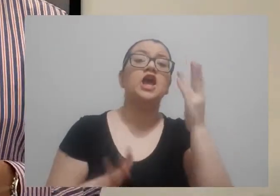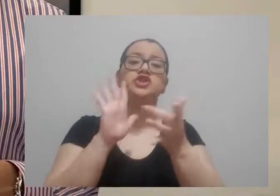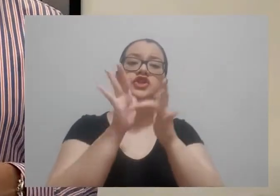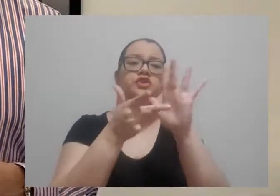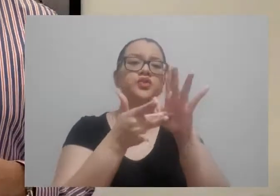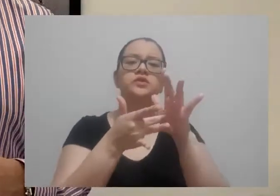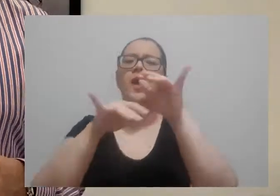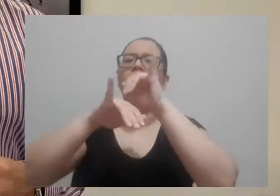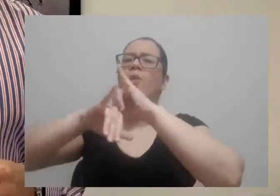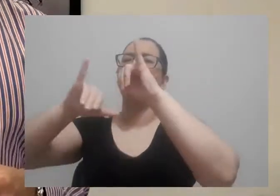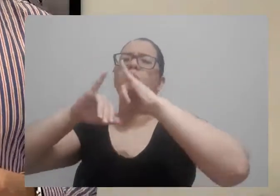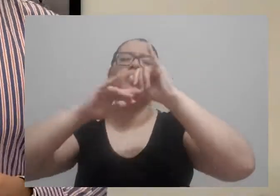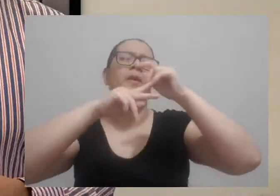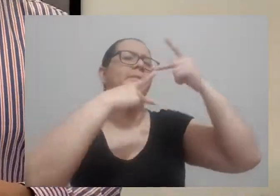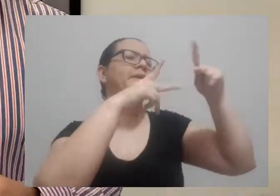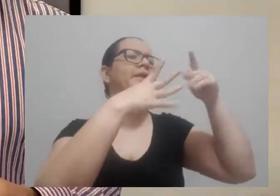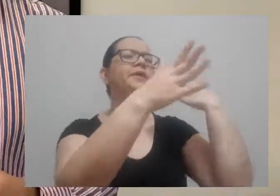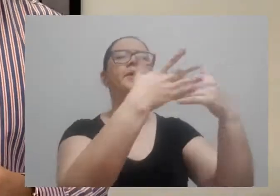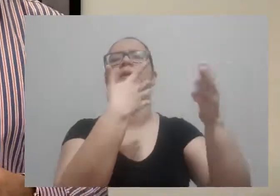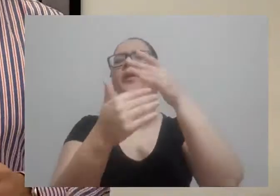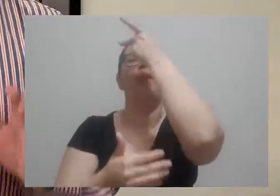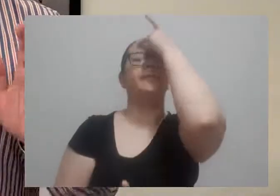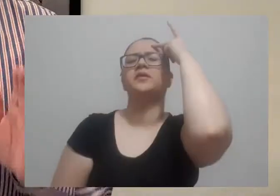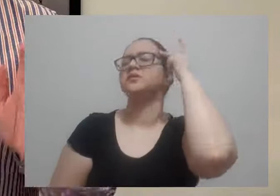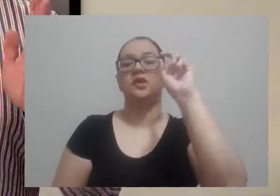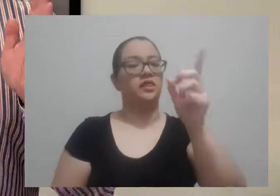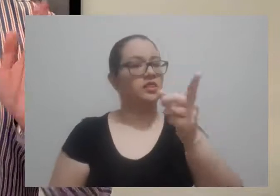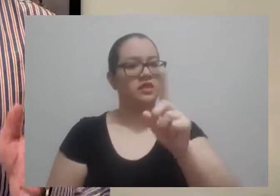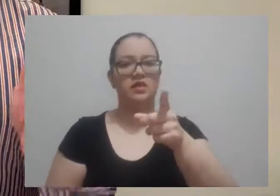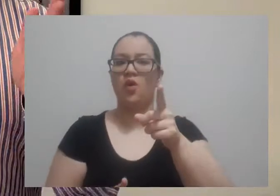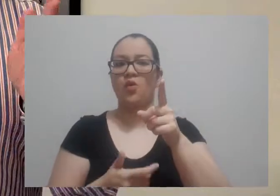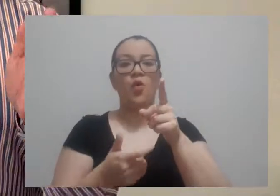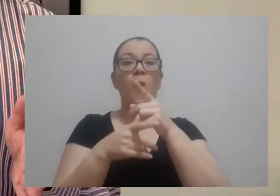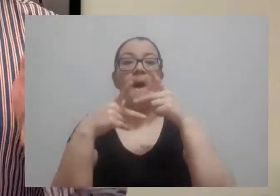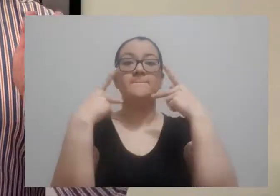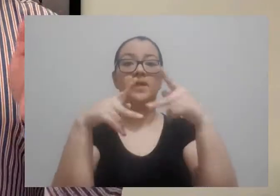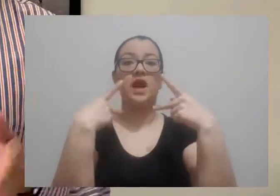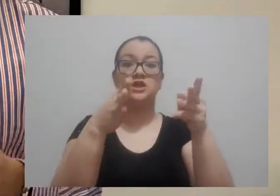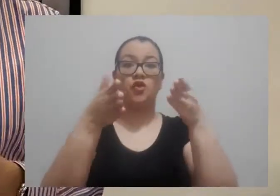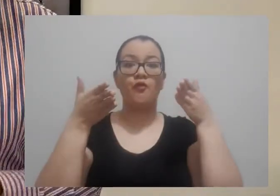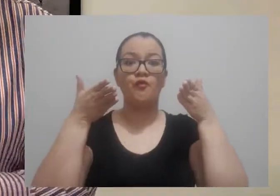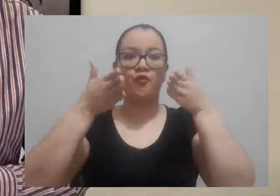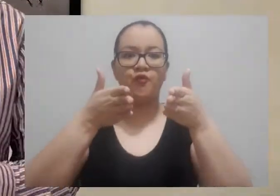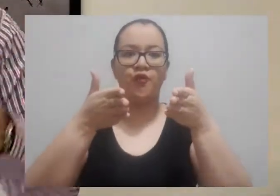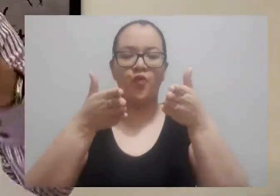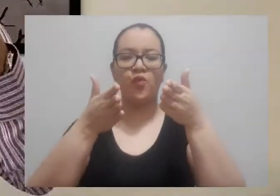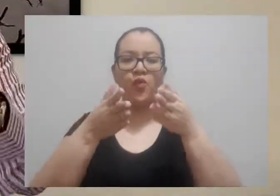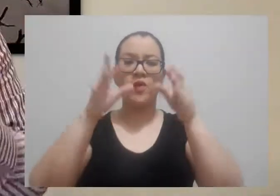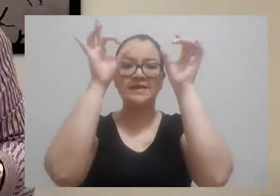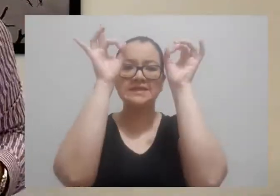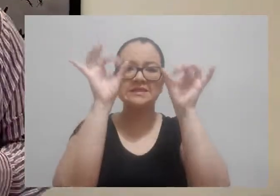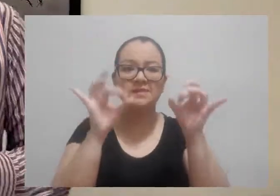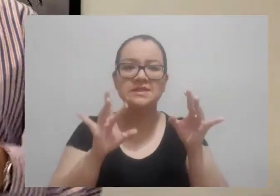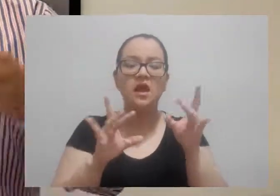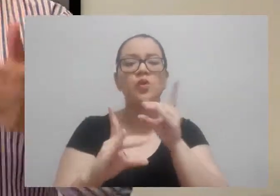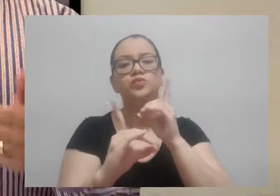realmente eram os destinatários dessa mensagem. Jesus estava falando especificamente para os seus discípulos. Se você é